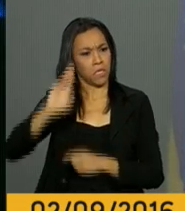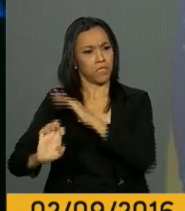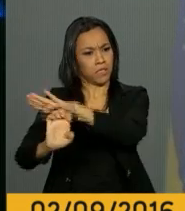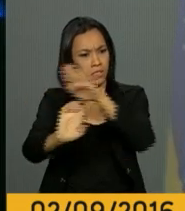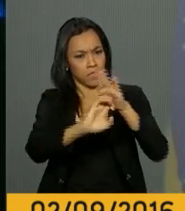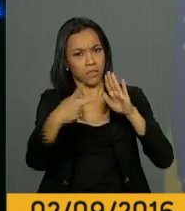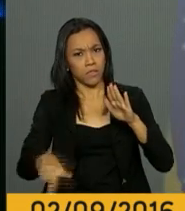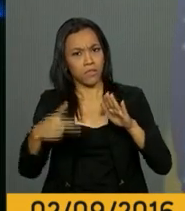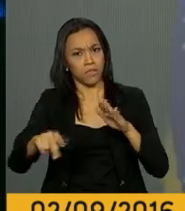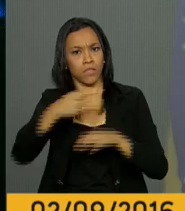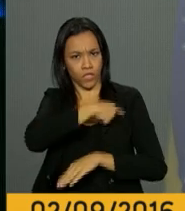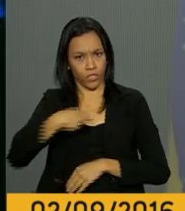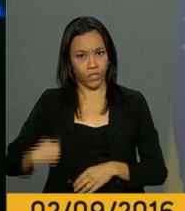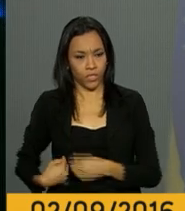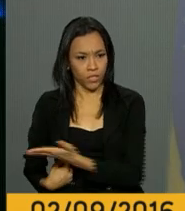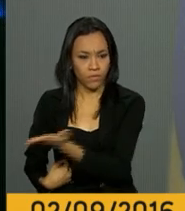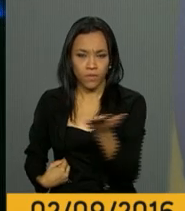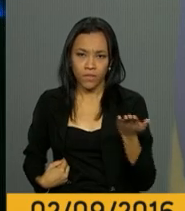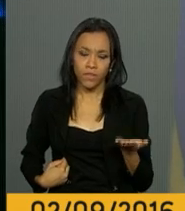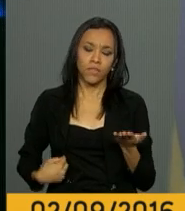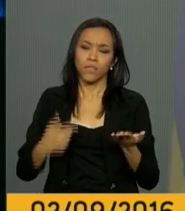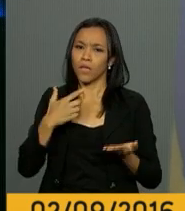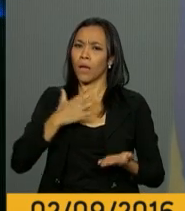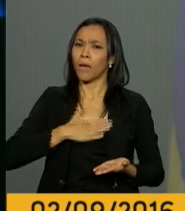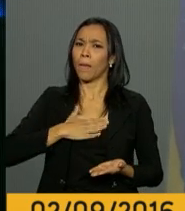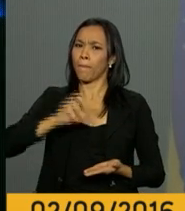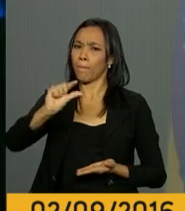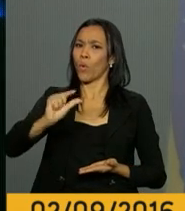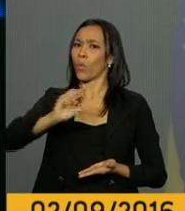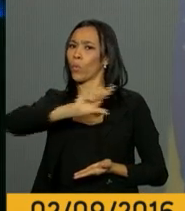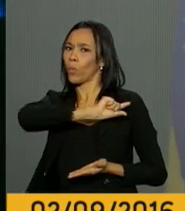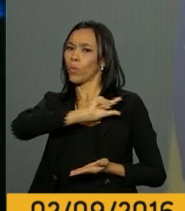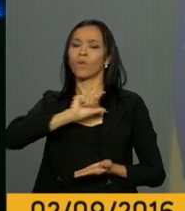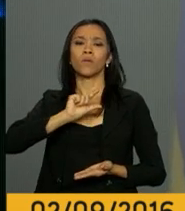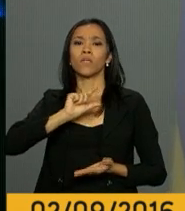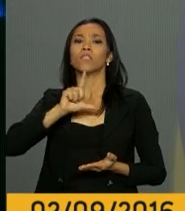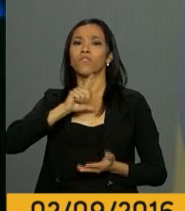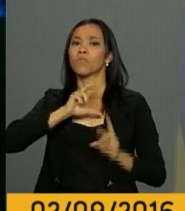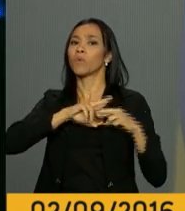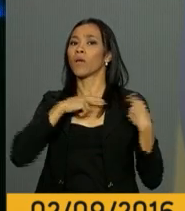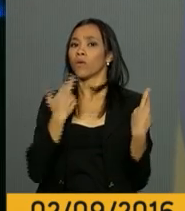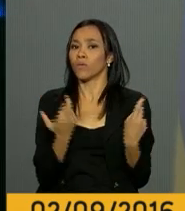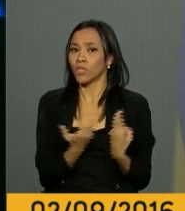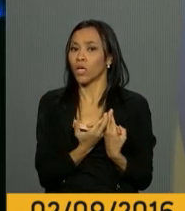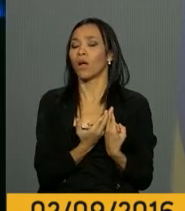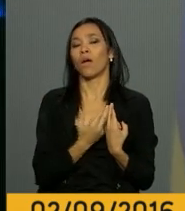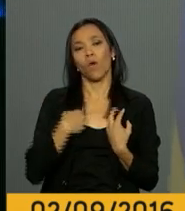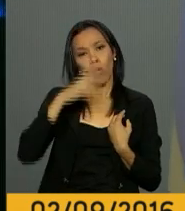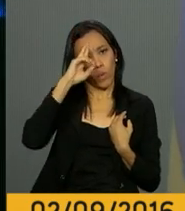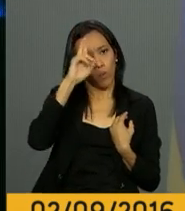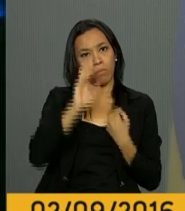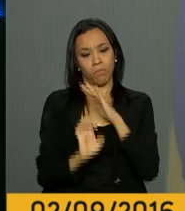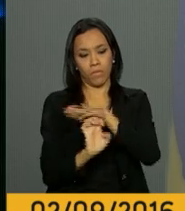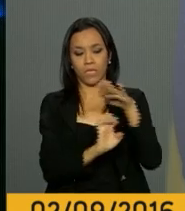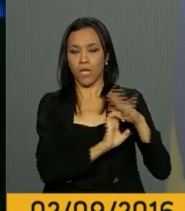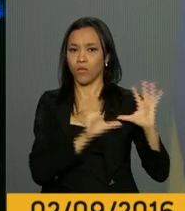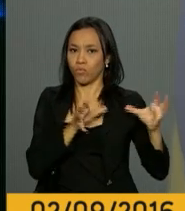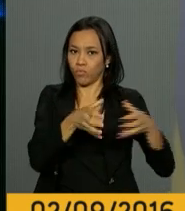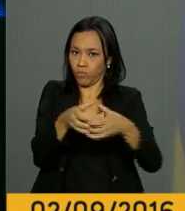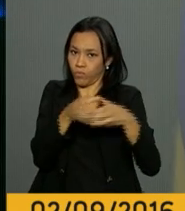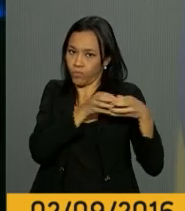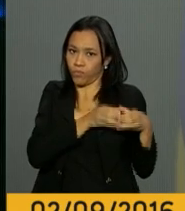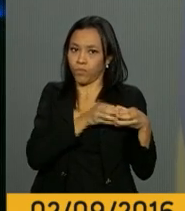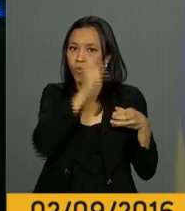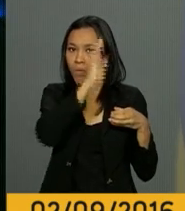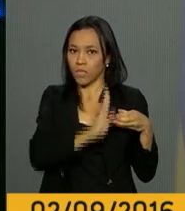chinesas, que há poucos instantes fazíamos uma reunião com empresários brasileiros e